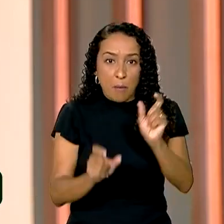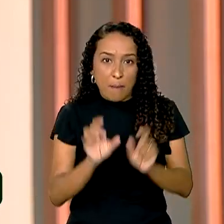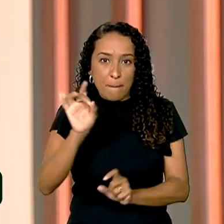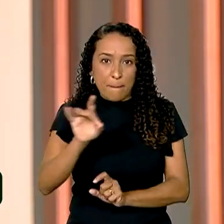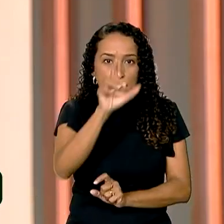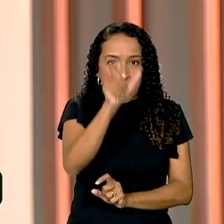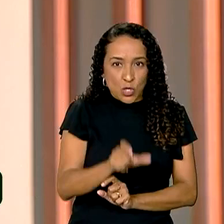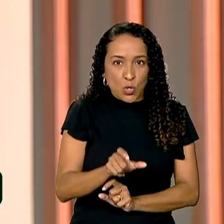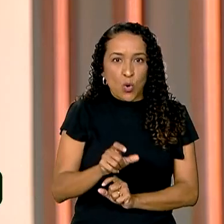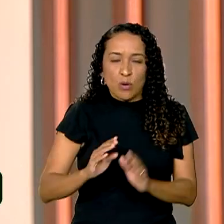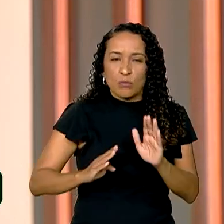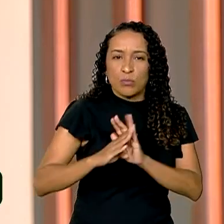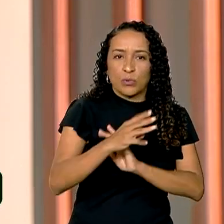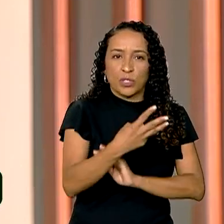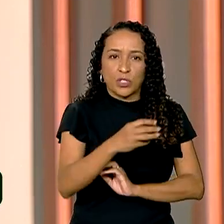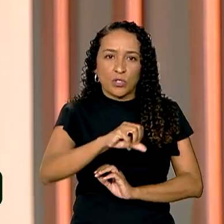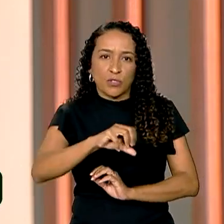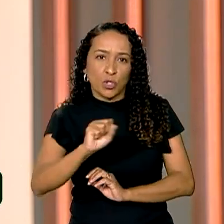domicílio atingiu